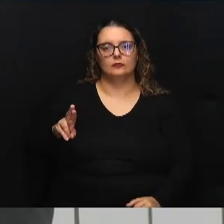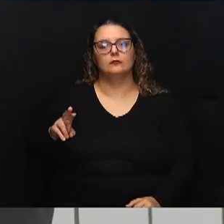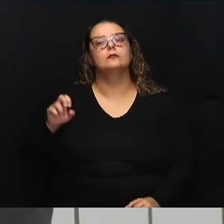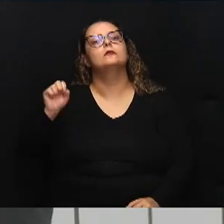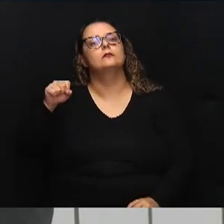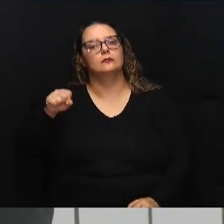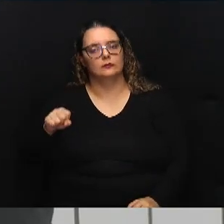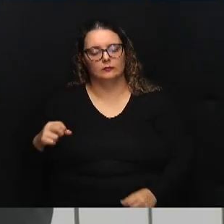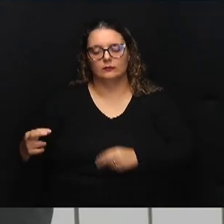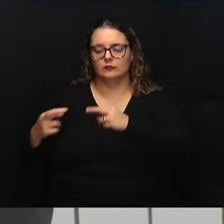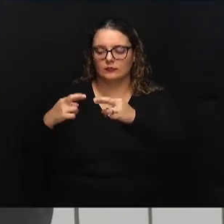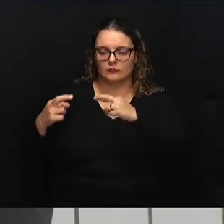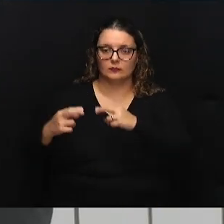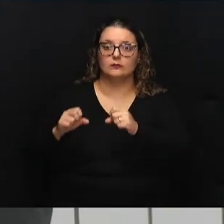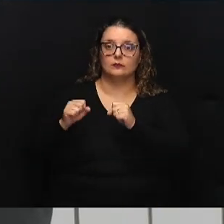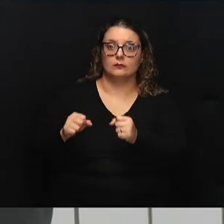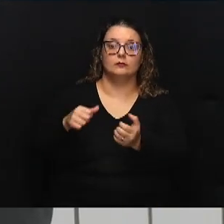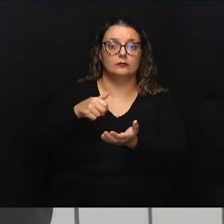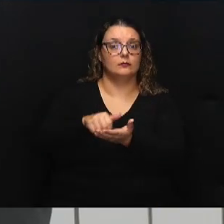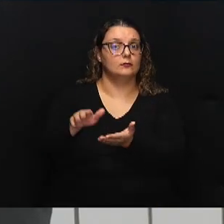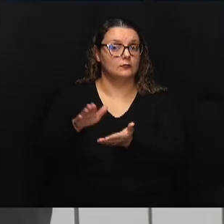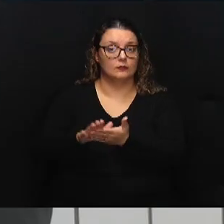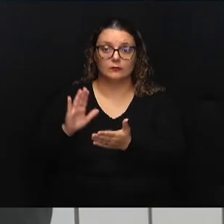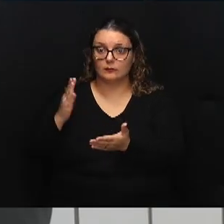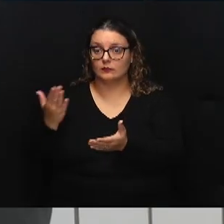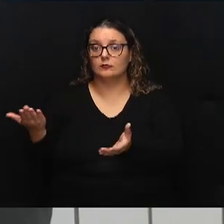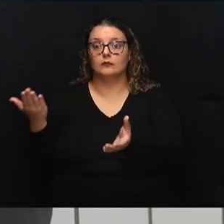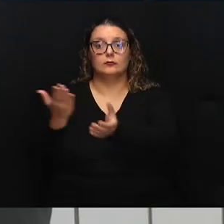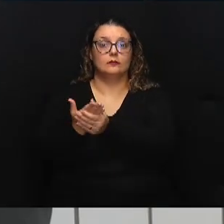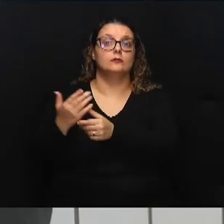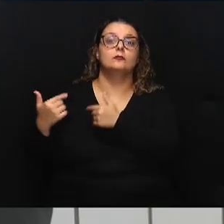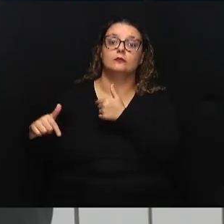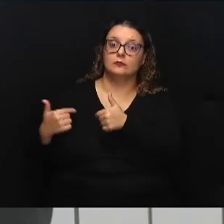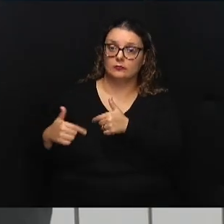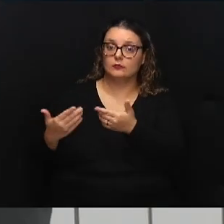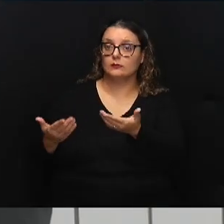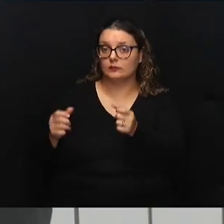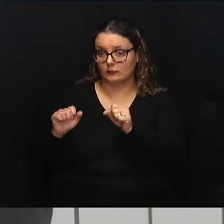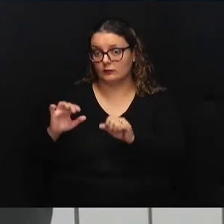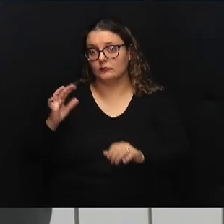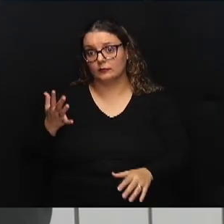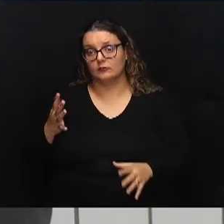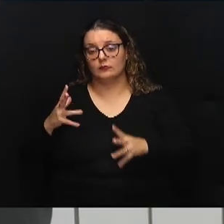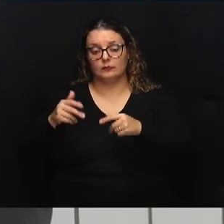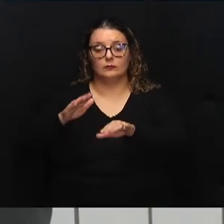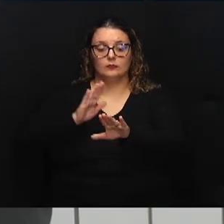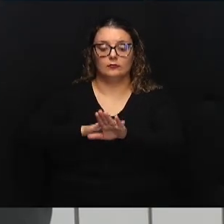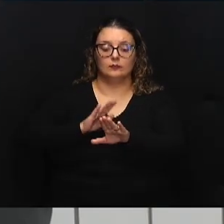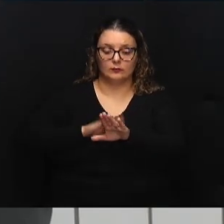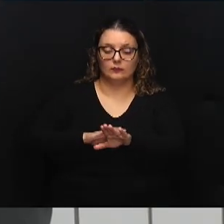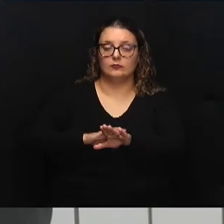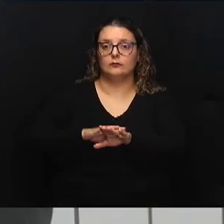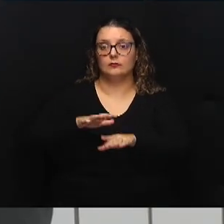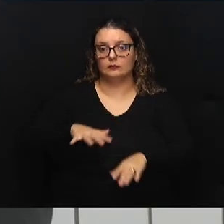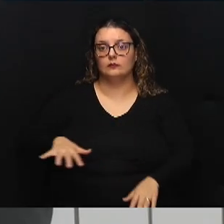como fiscalização, pode ocorrer multas, processos trabalhistas, né? Tudo em função da